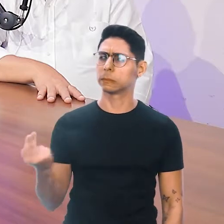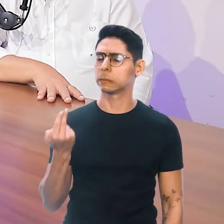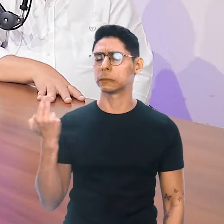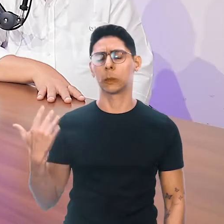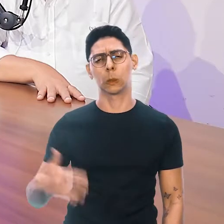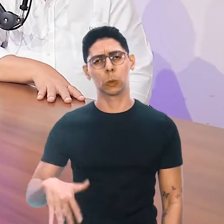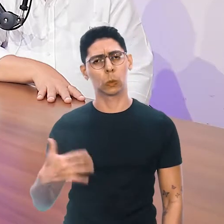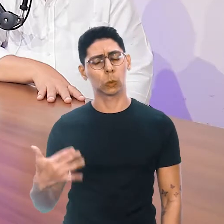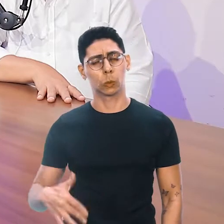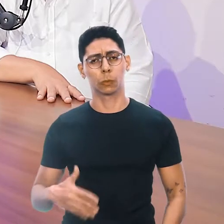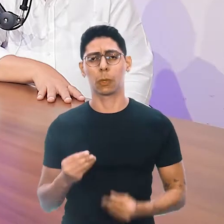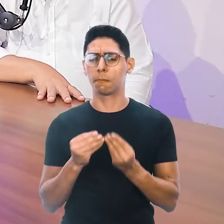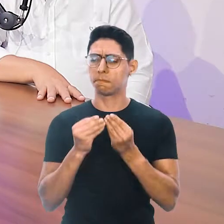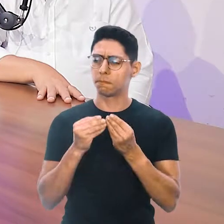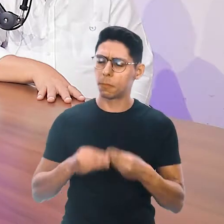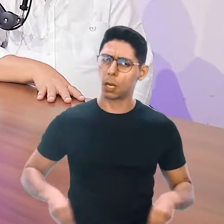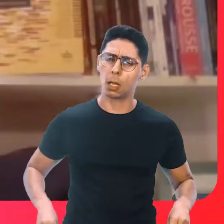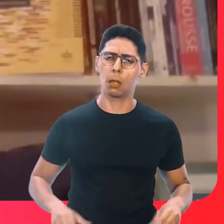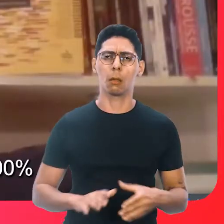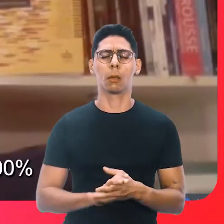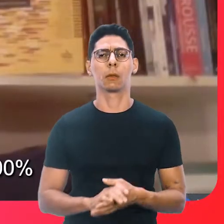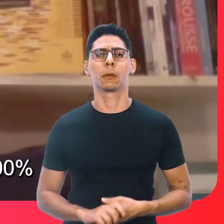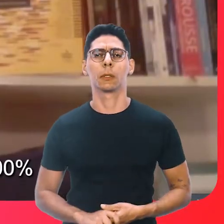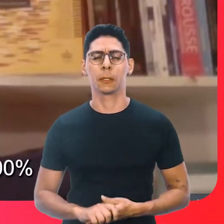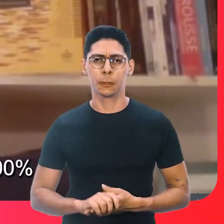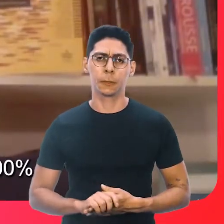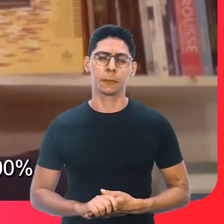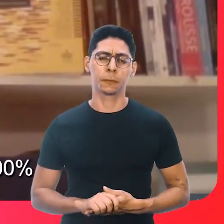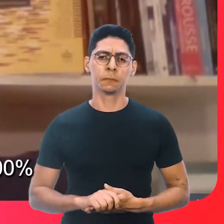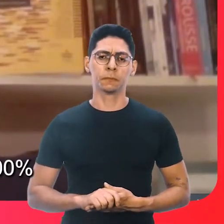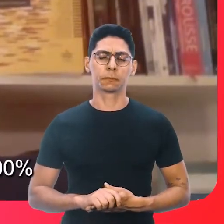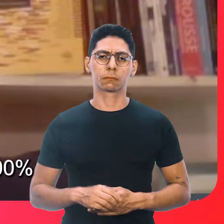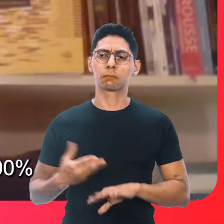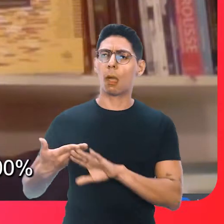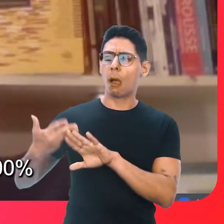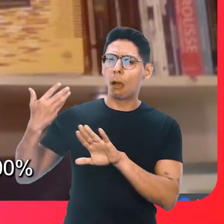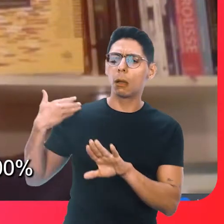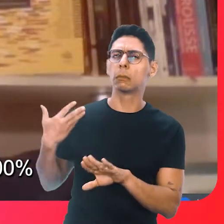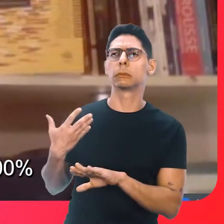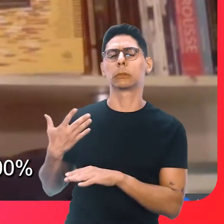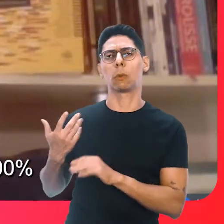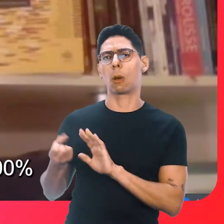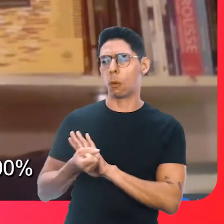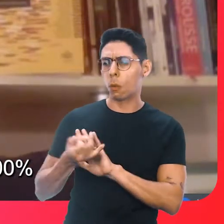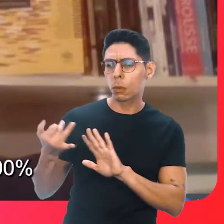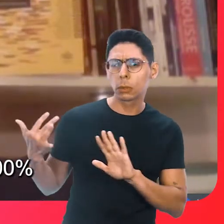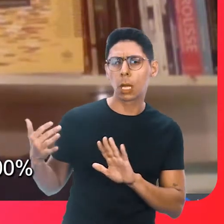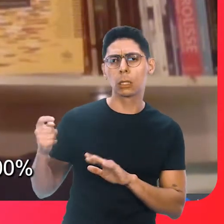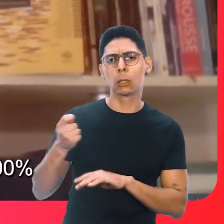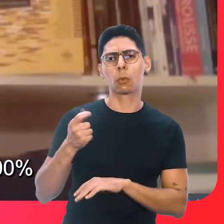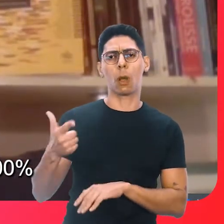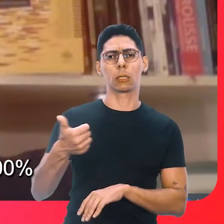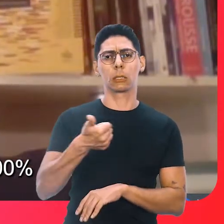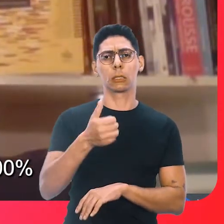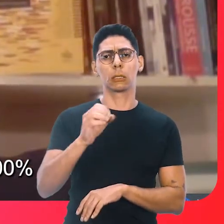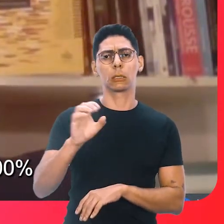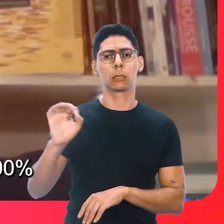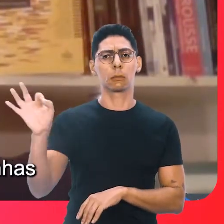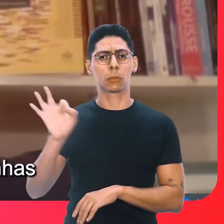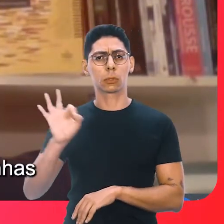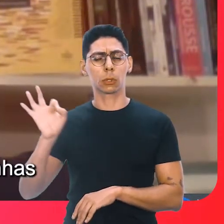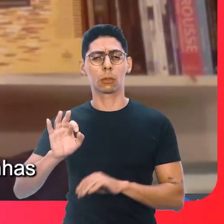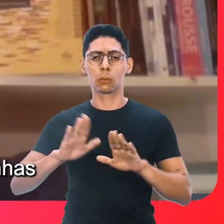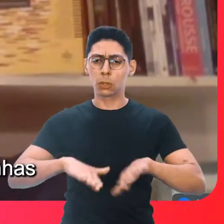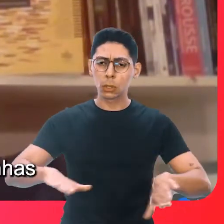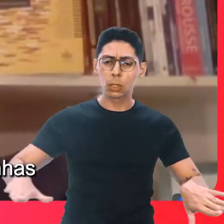na verdade, trágica, Antônio, dramática. Nós tínhamos um percentual de quase 100% de crianças vacinadas no